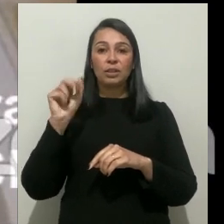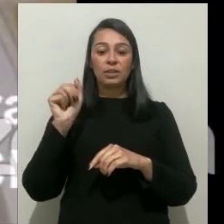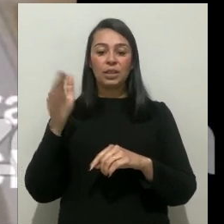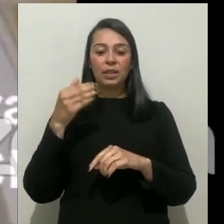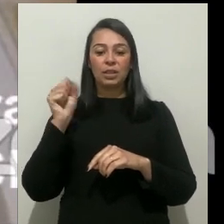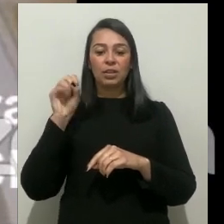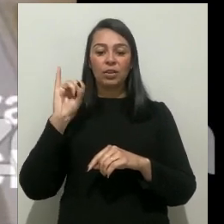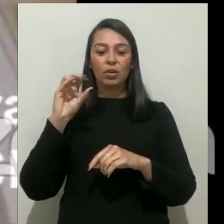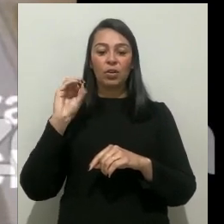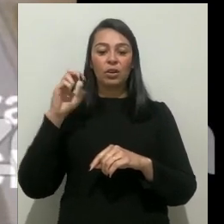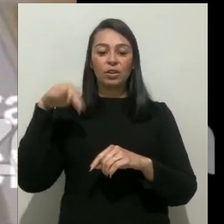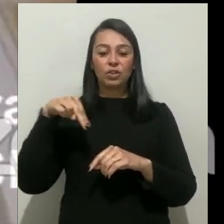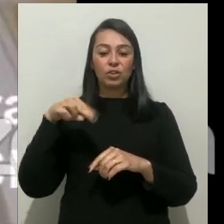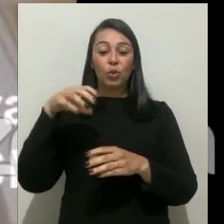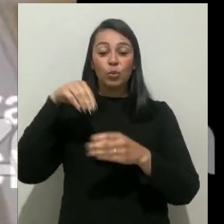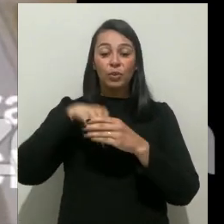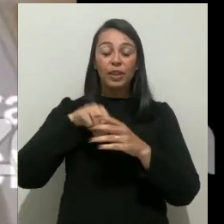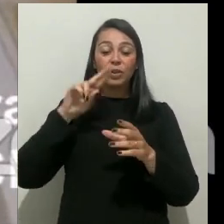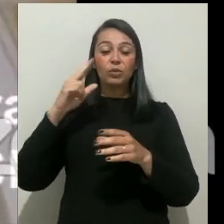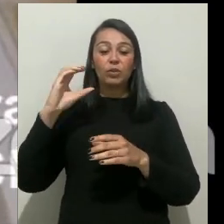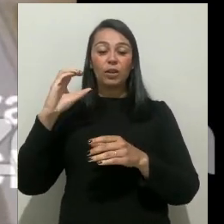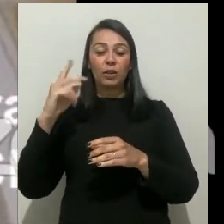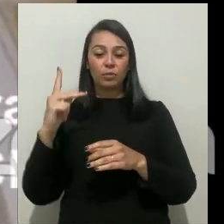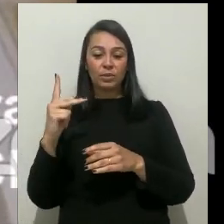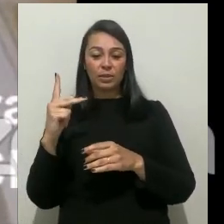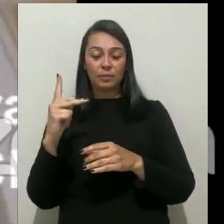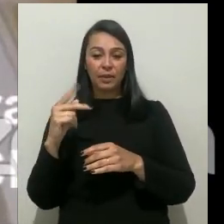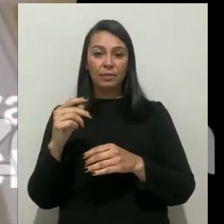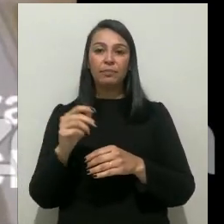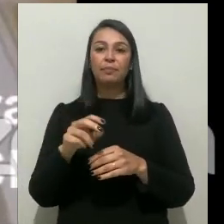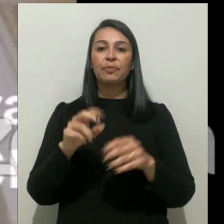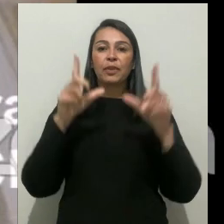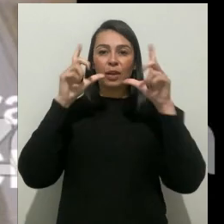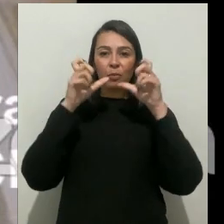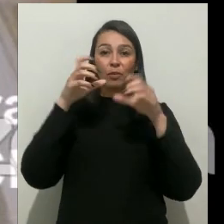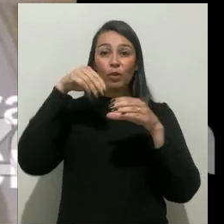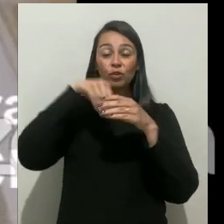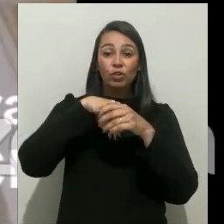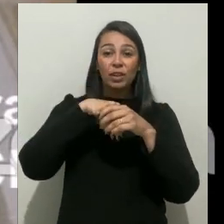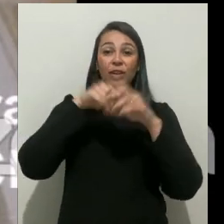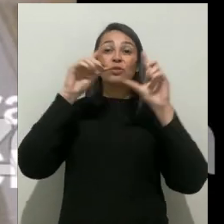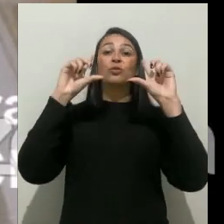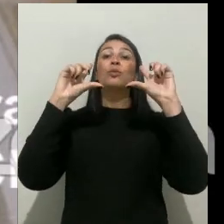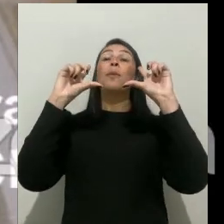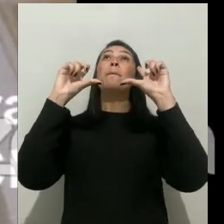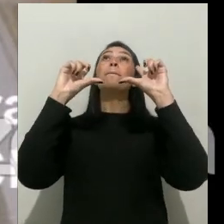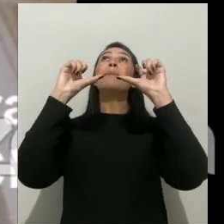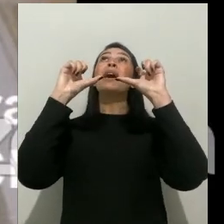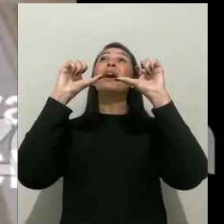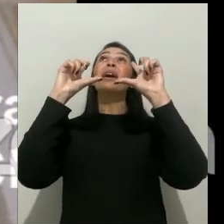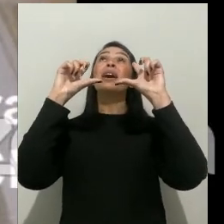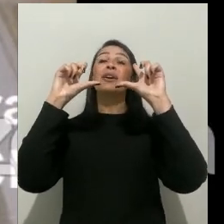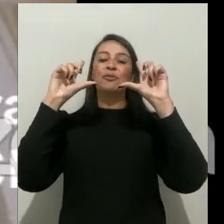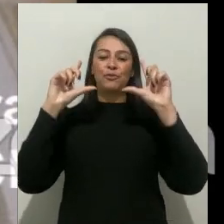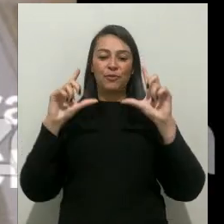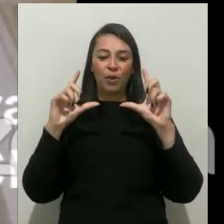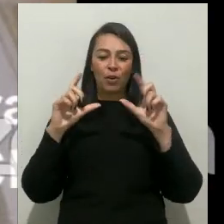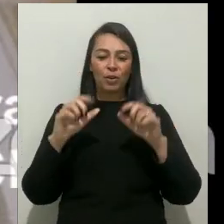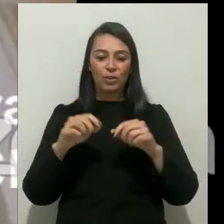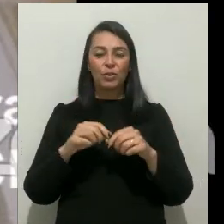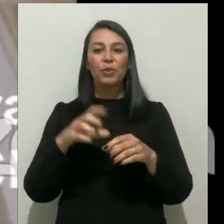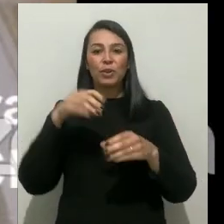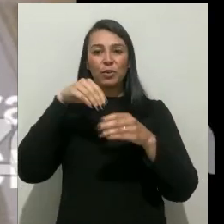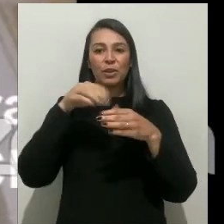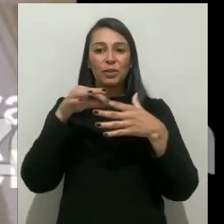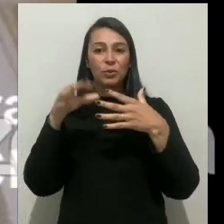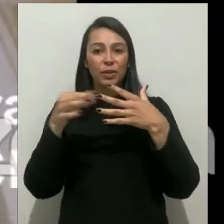campo. Né? E aqui uma vista interna dela, da parte de baixo, e aqui um detalhe de teto, que